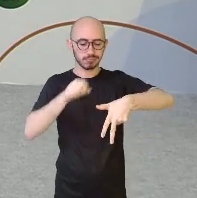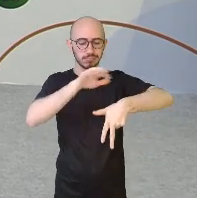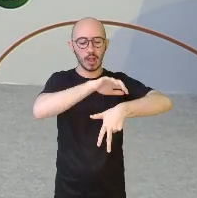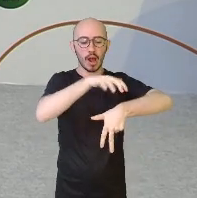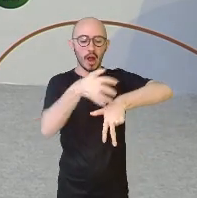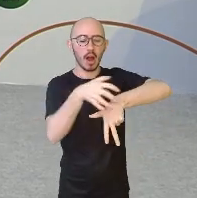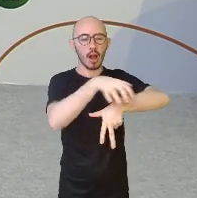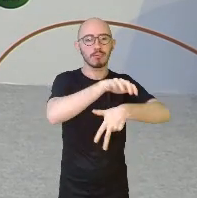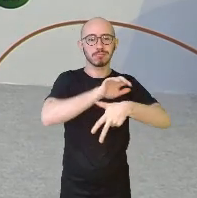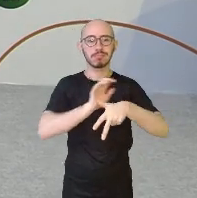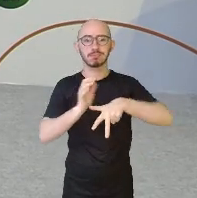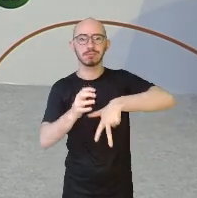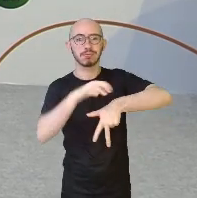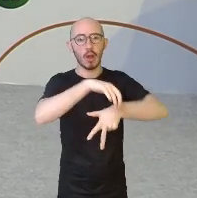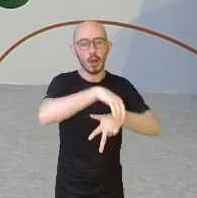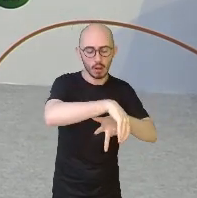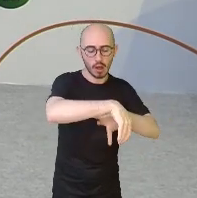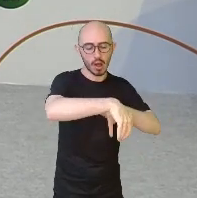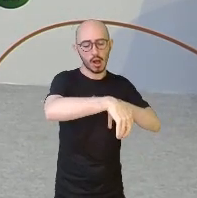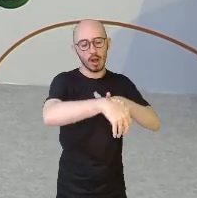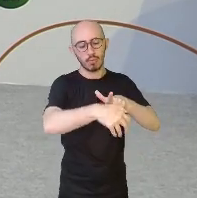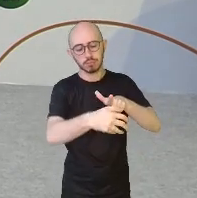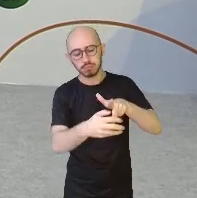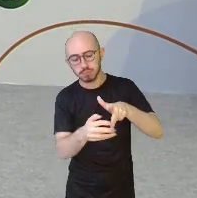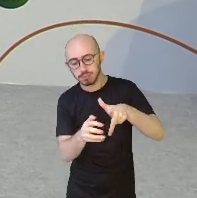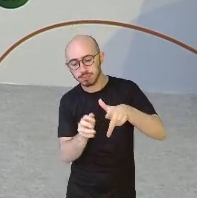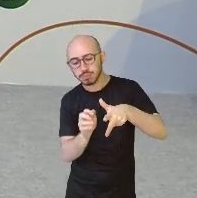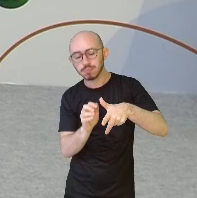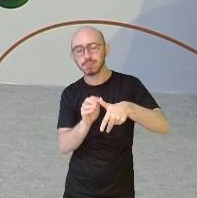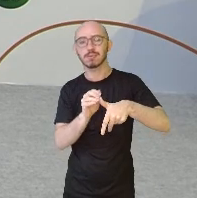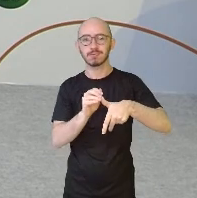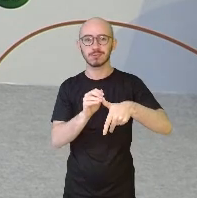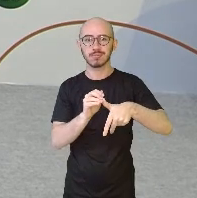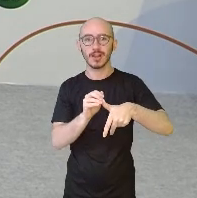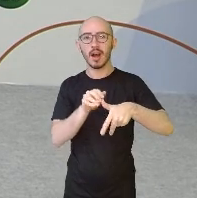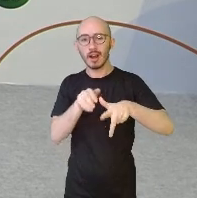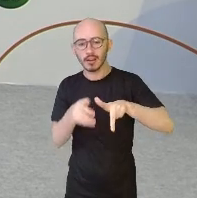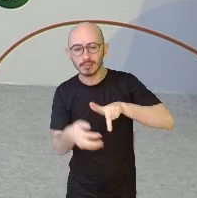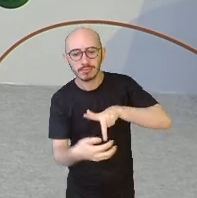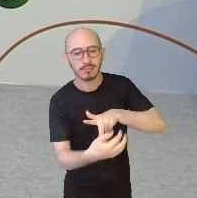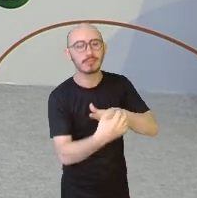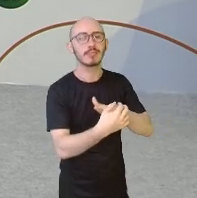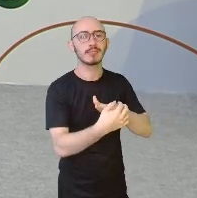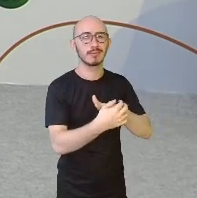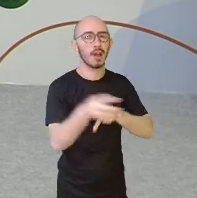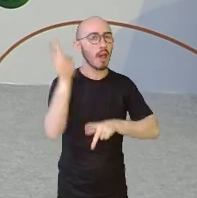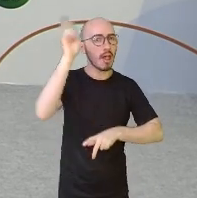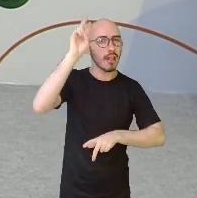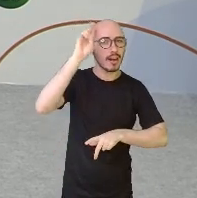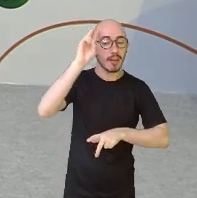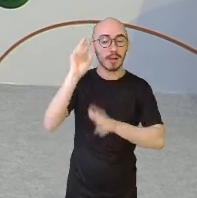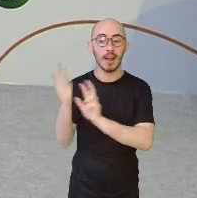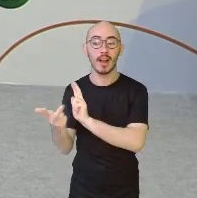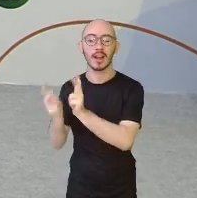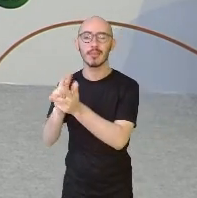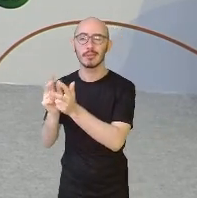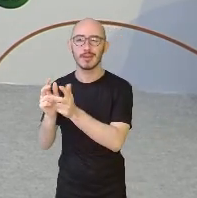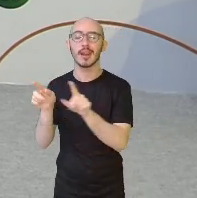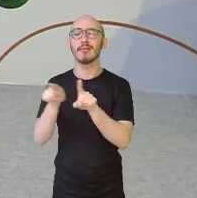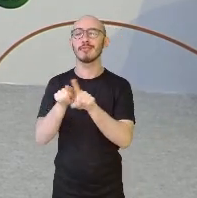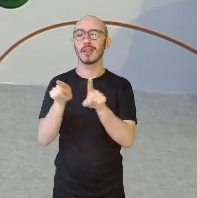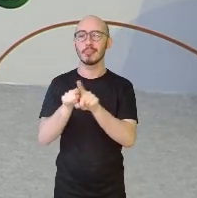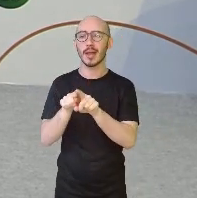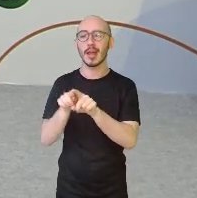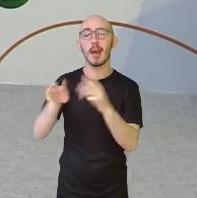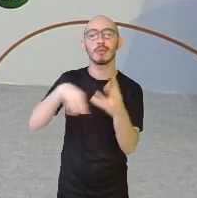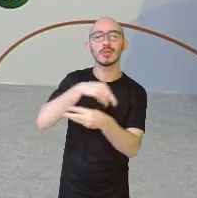frente. Olha, os passos, será que lembra o frevo? Olha, a capoeira e a pessoa passando a sombrinha